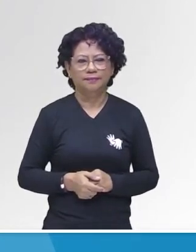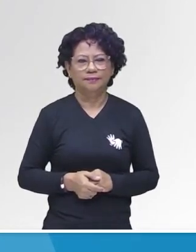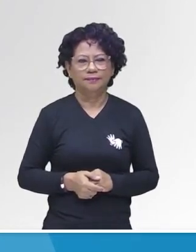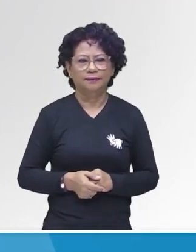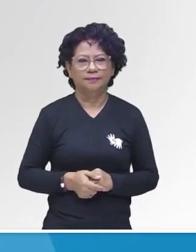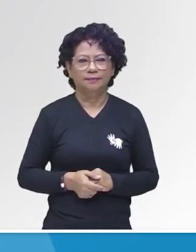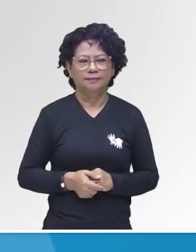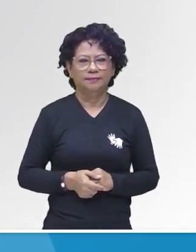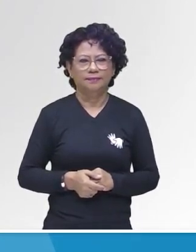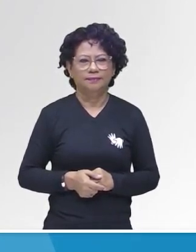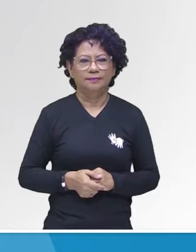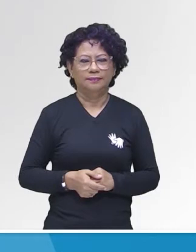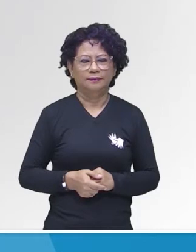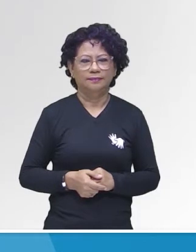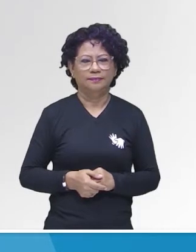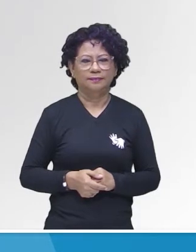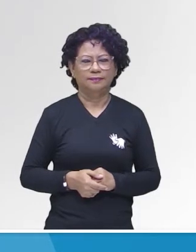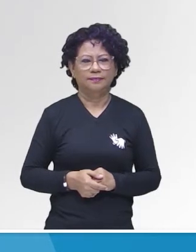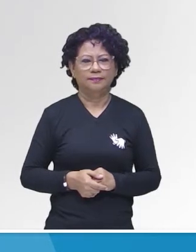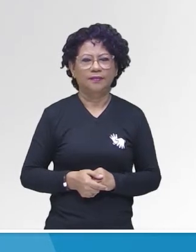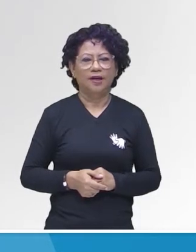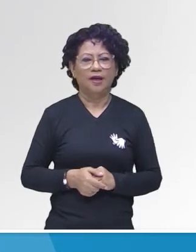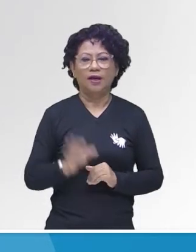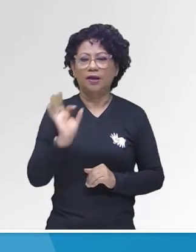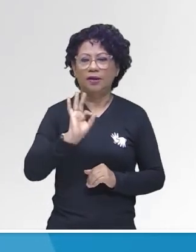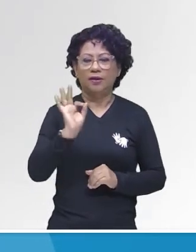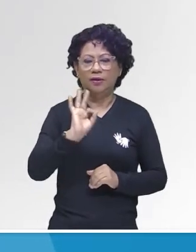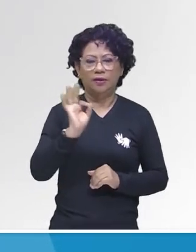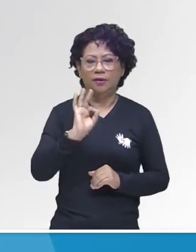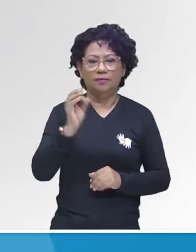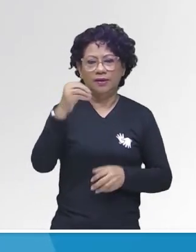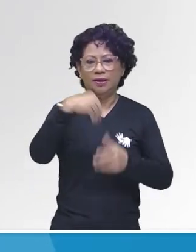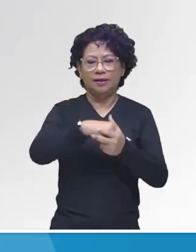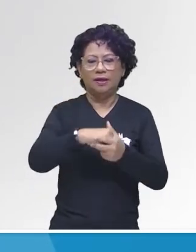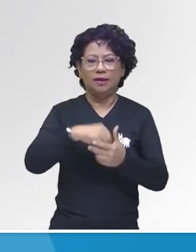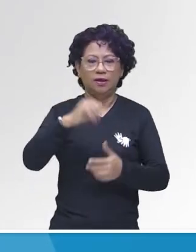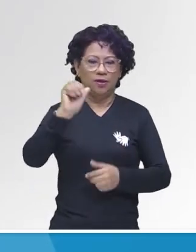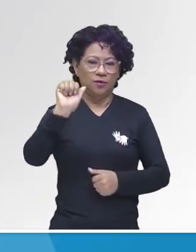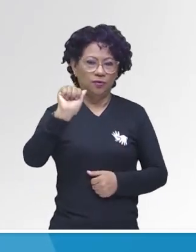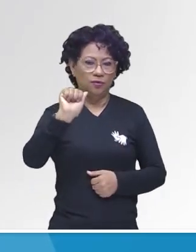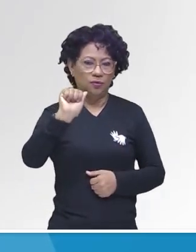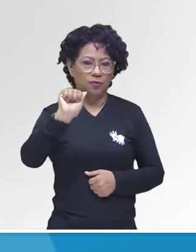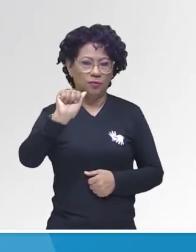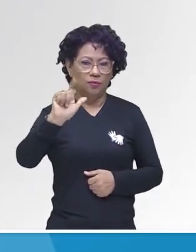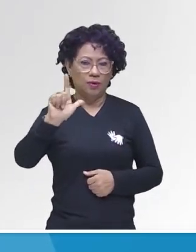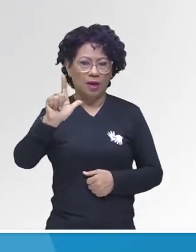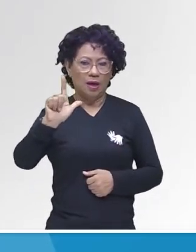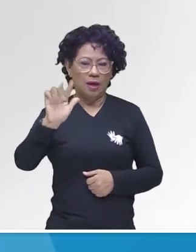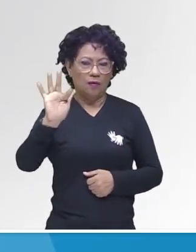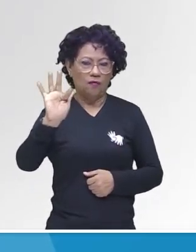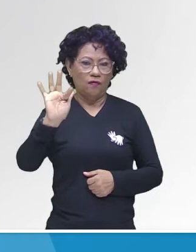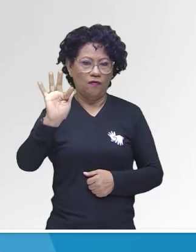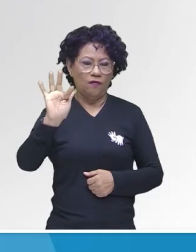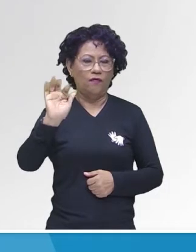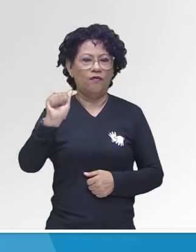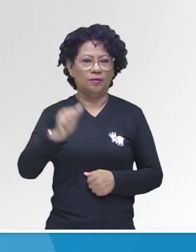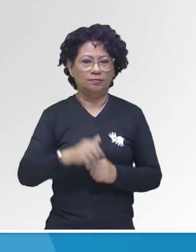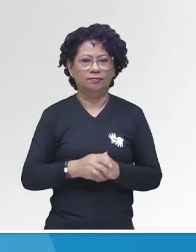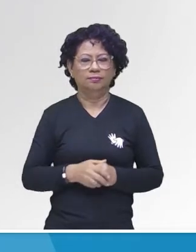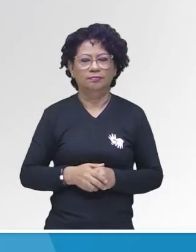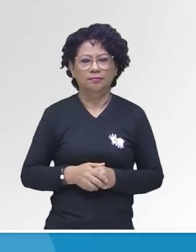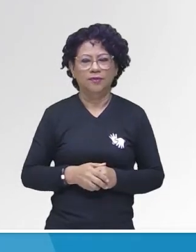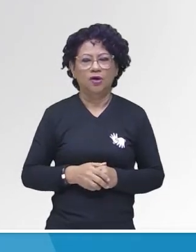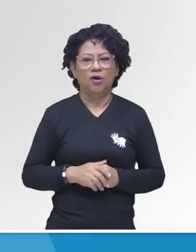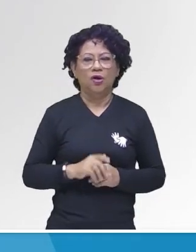Ele não faz parte desse plano alfa. D, E, F estão contidos no plano, mas G está